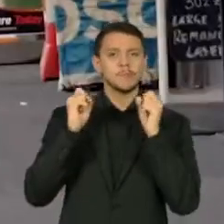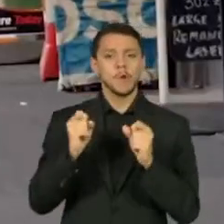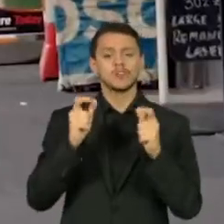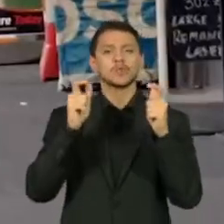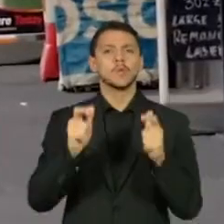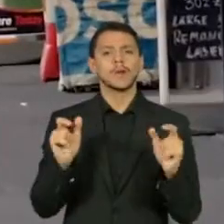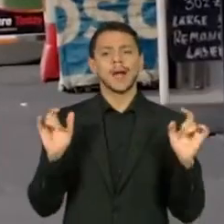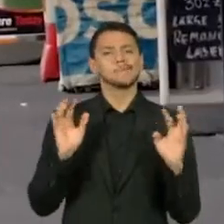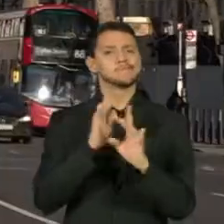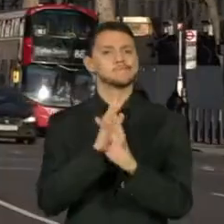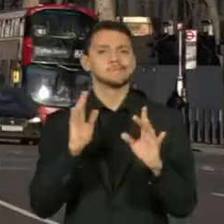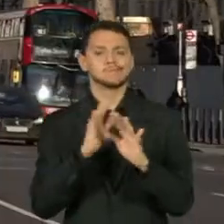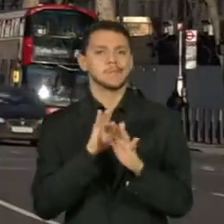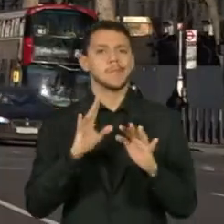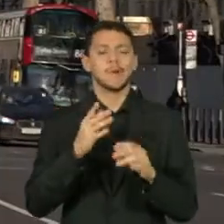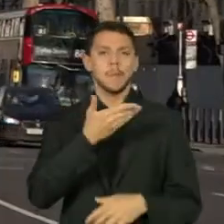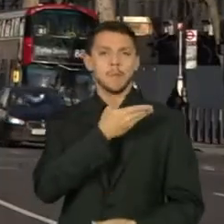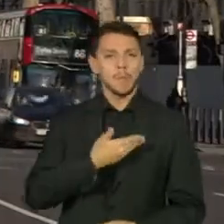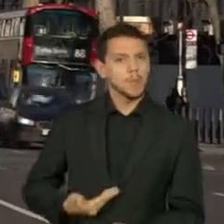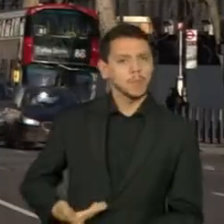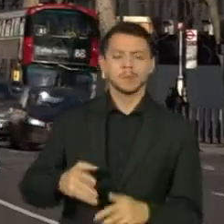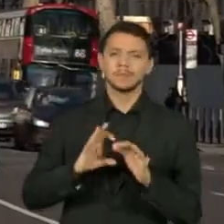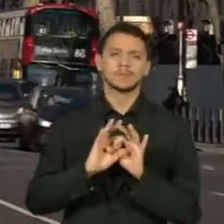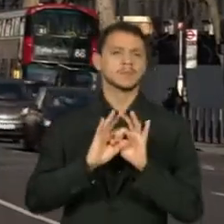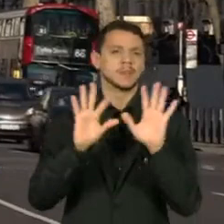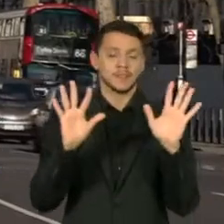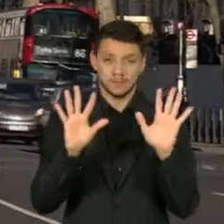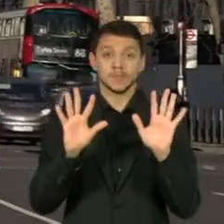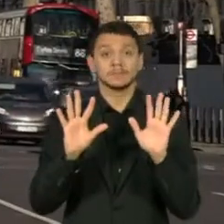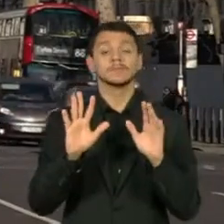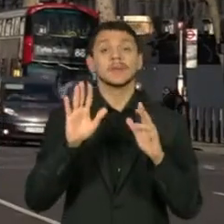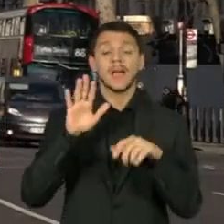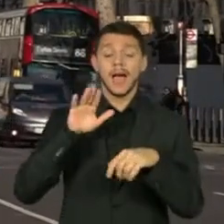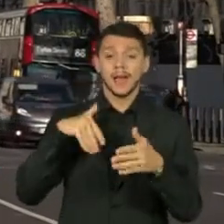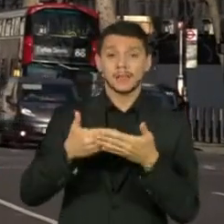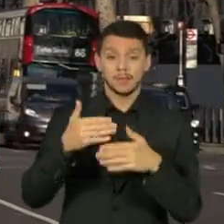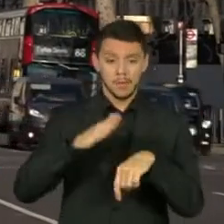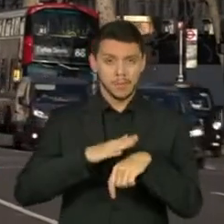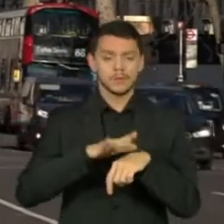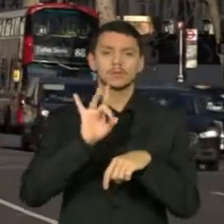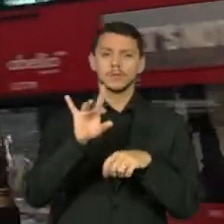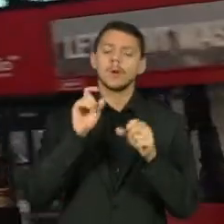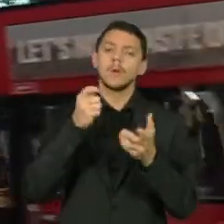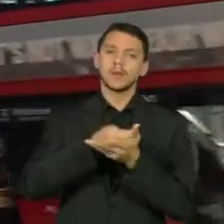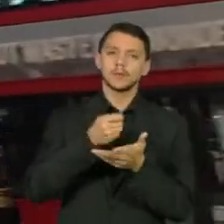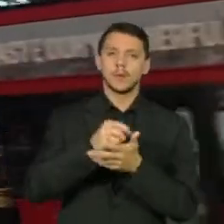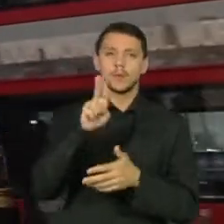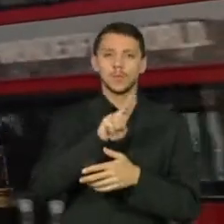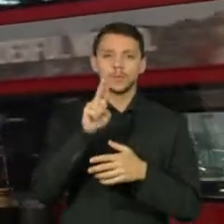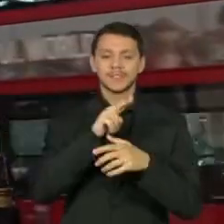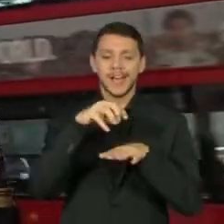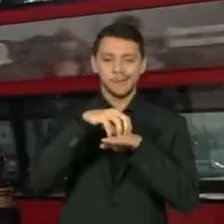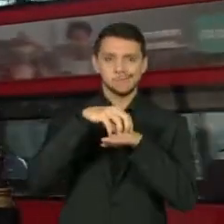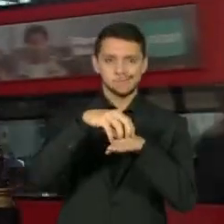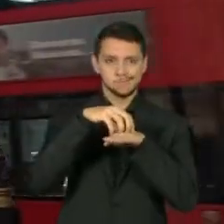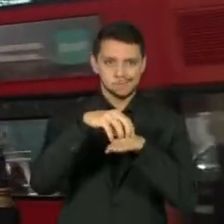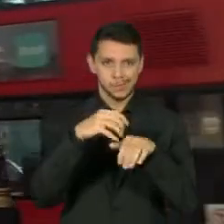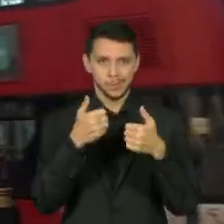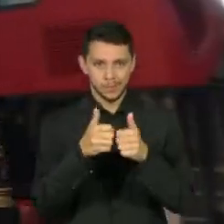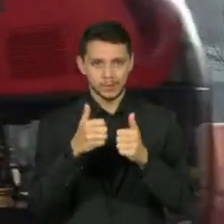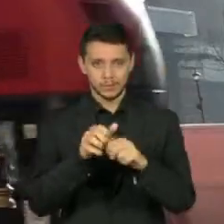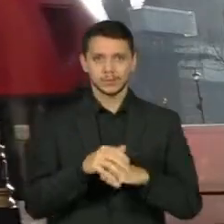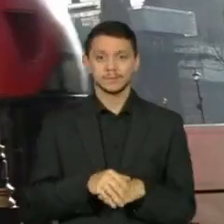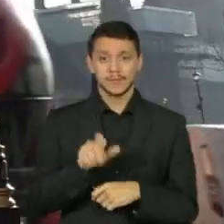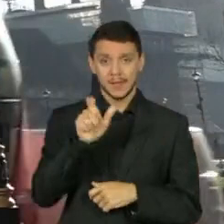públicos não é mais obrigatório por enquanto a proteção será exigida só no transporte os britânicos